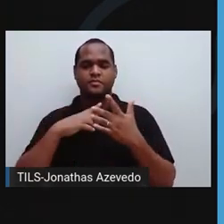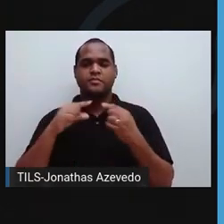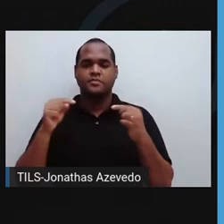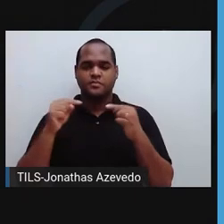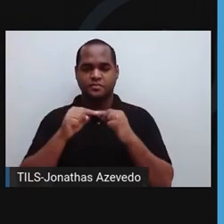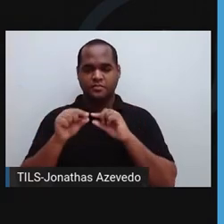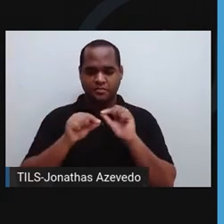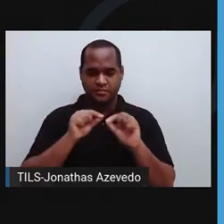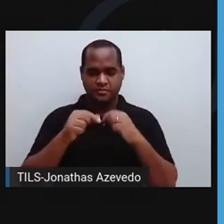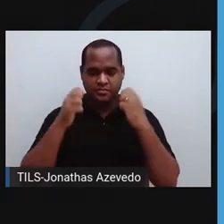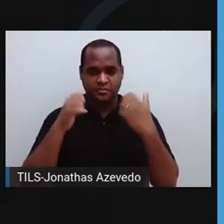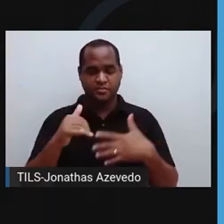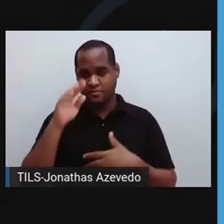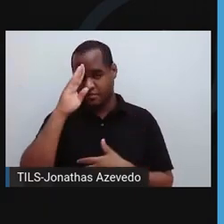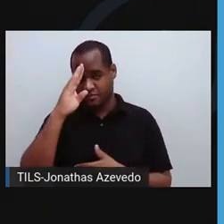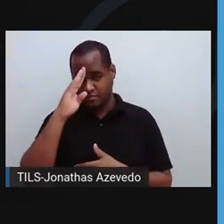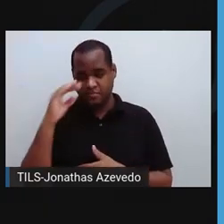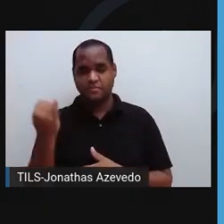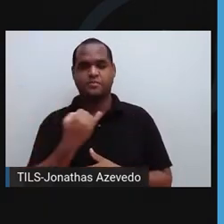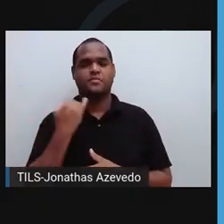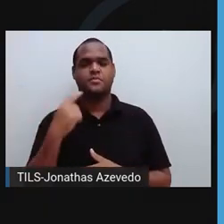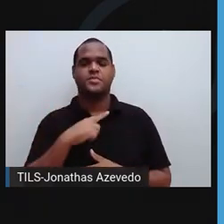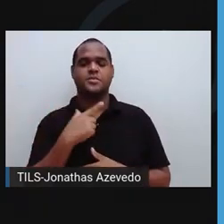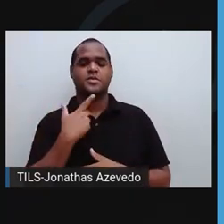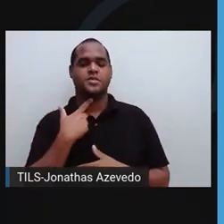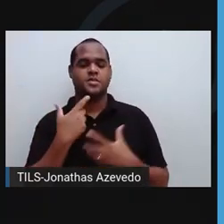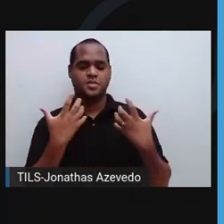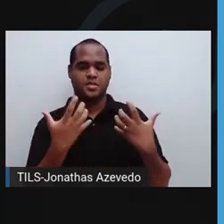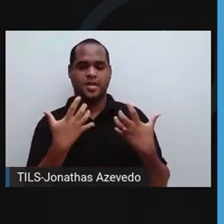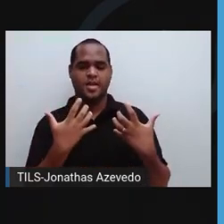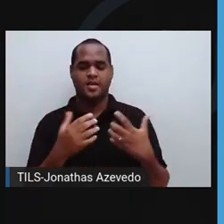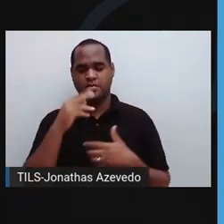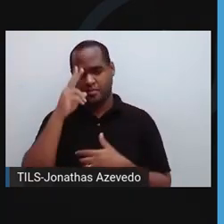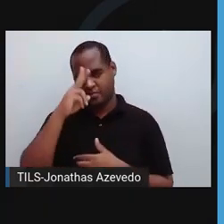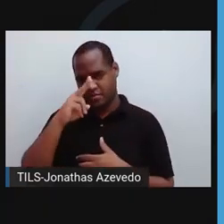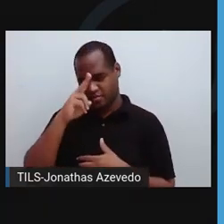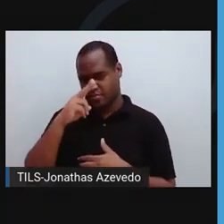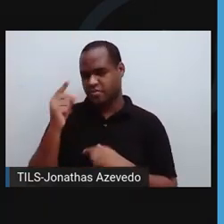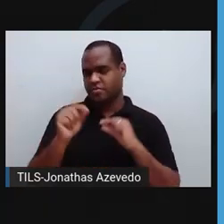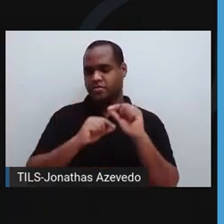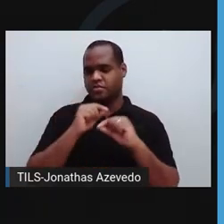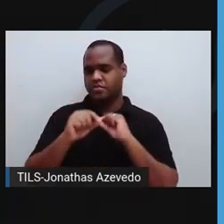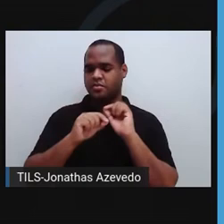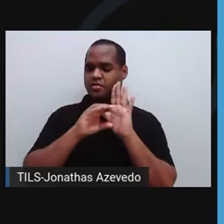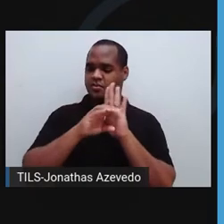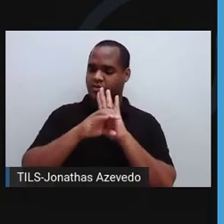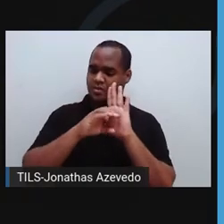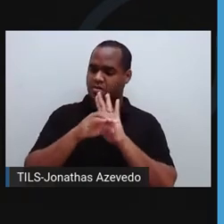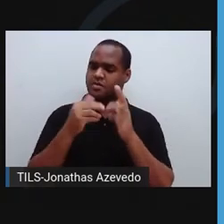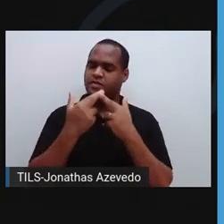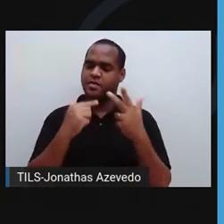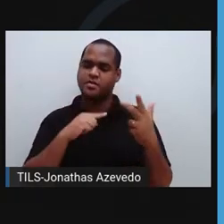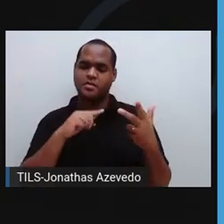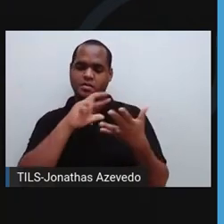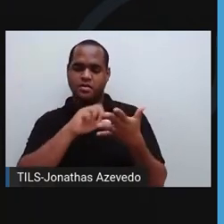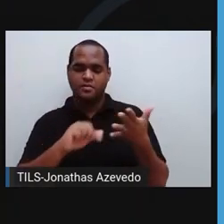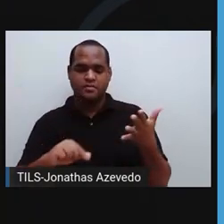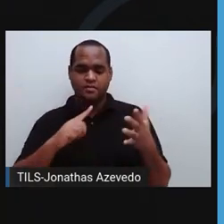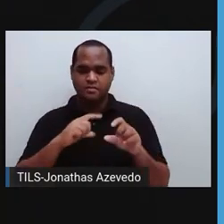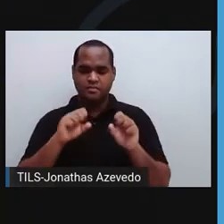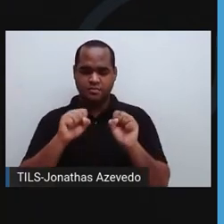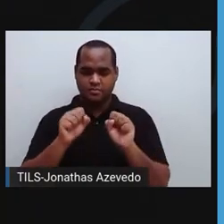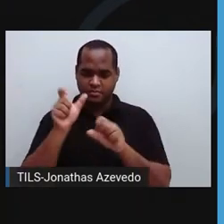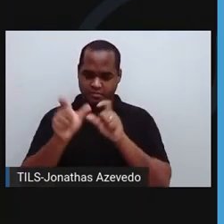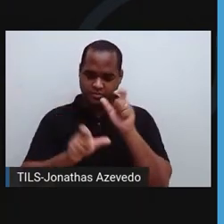de ecologia. Caso você queira relembrar ou aprender sobre os conceitos, os termos básicos aí de